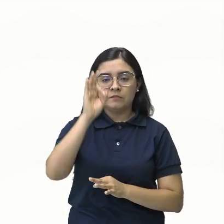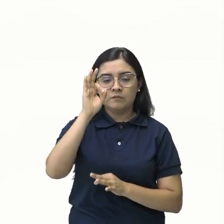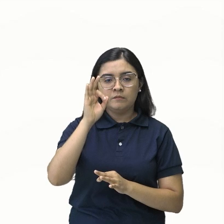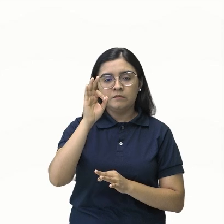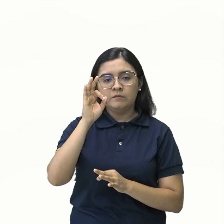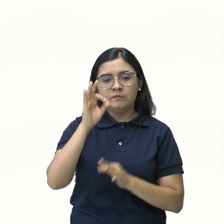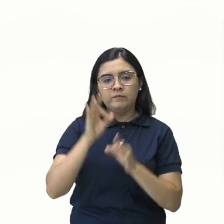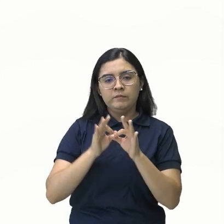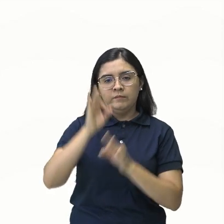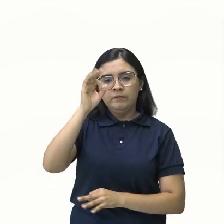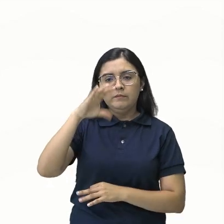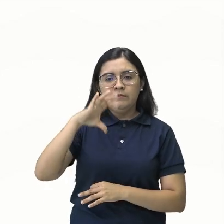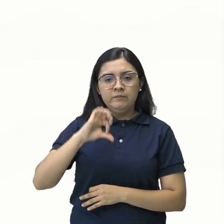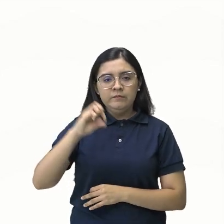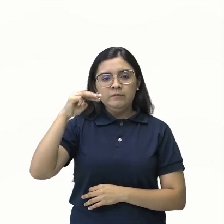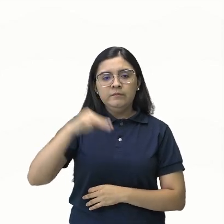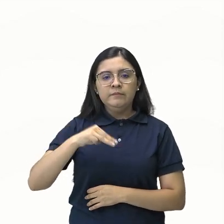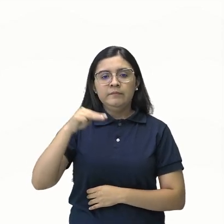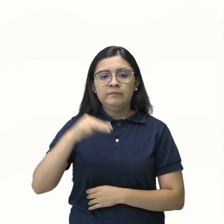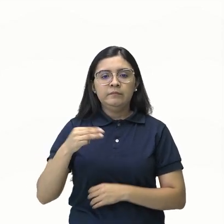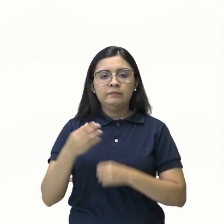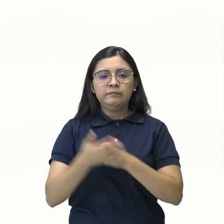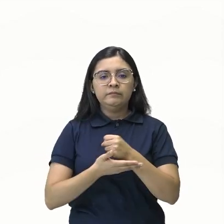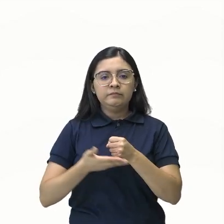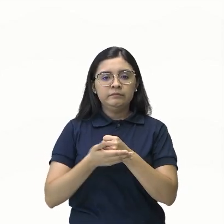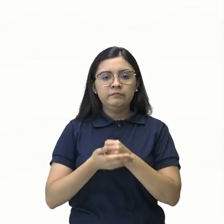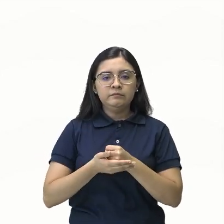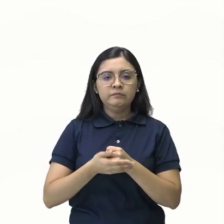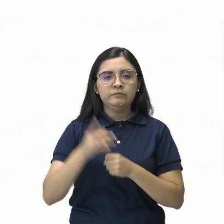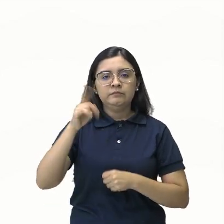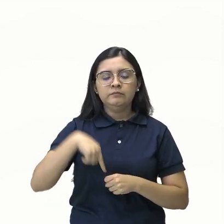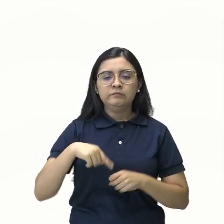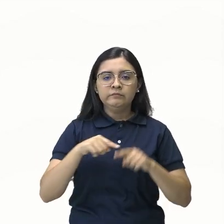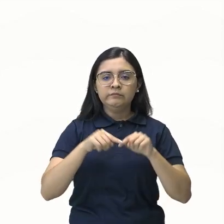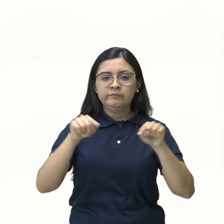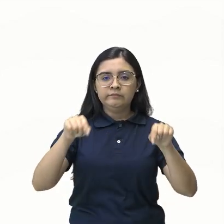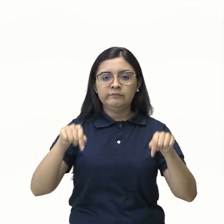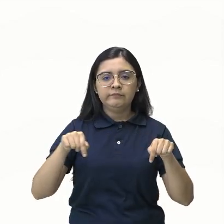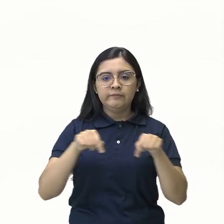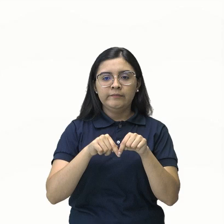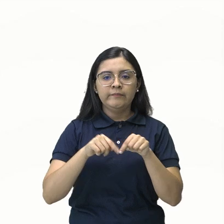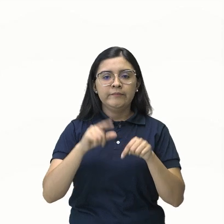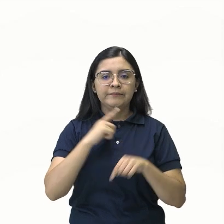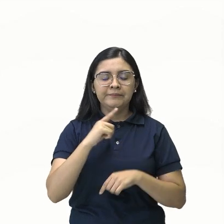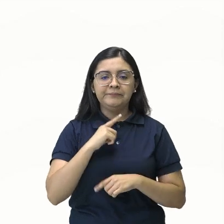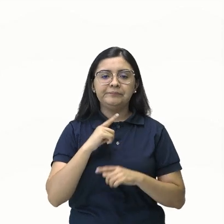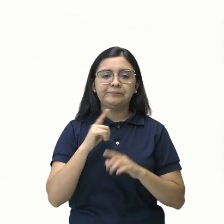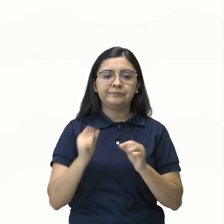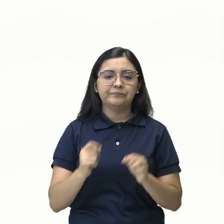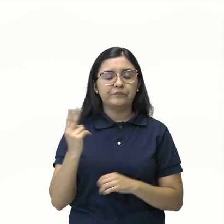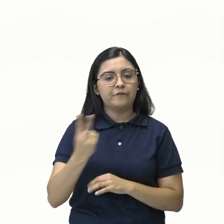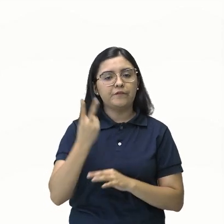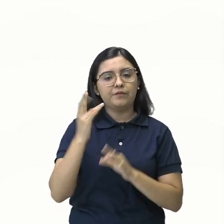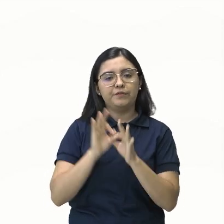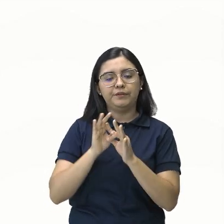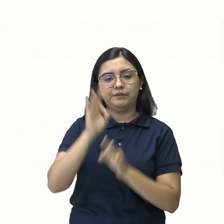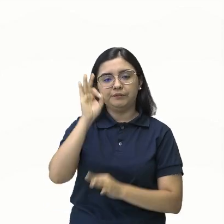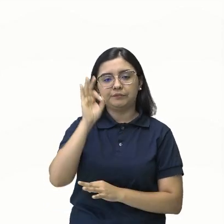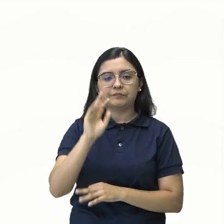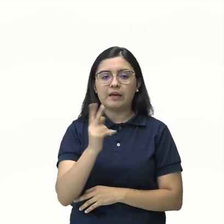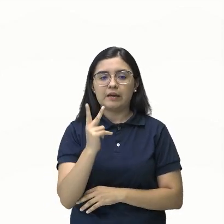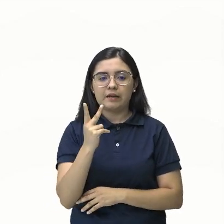com 9 metros de altura? Então, olha aqui, eu já tenho o valor da minha altura, então já sei que o meu